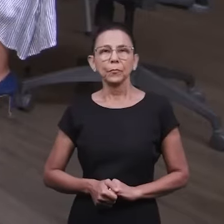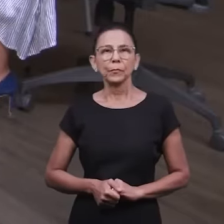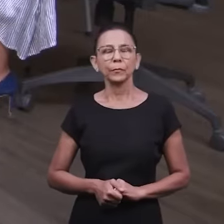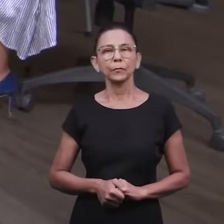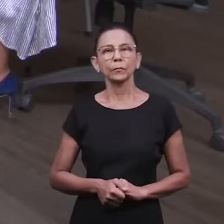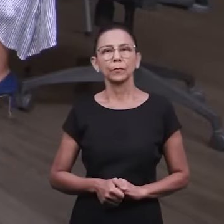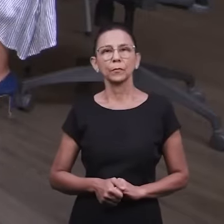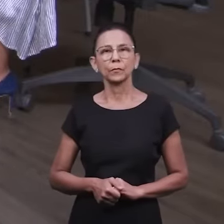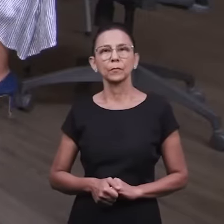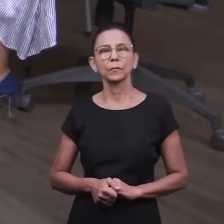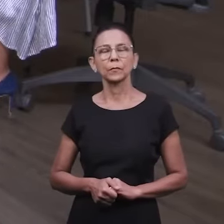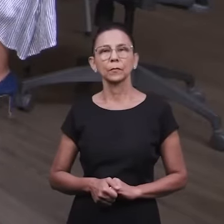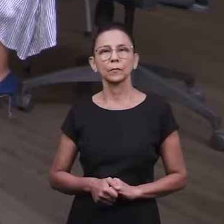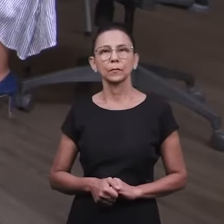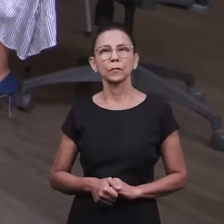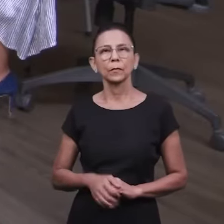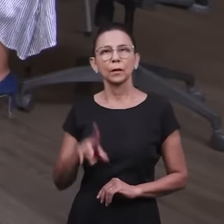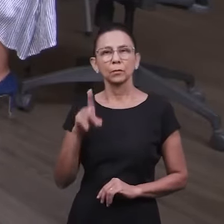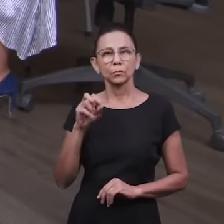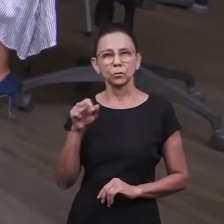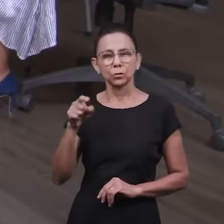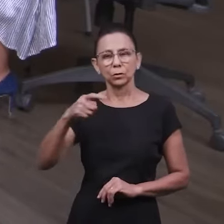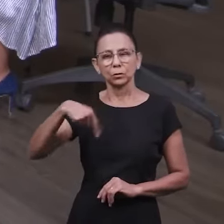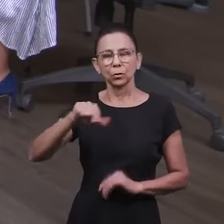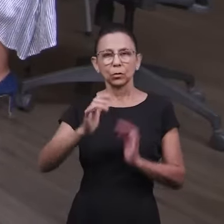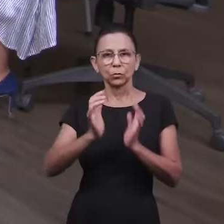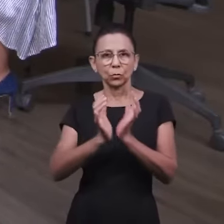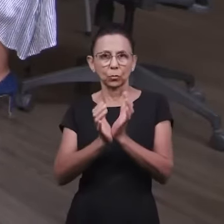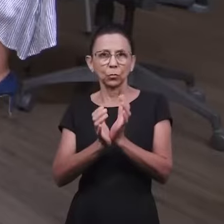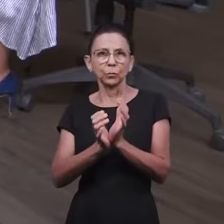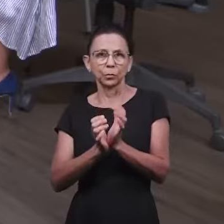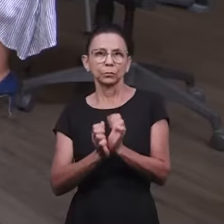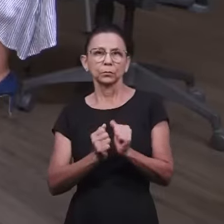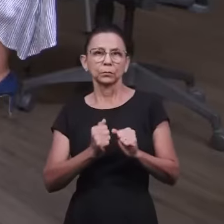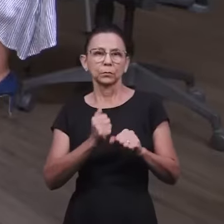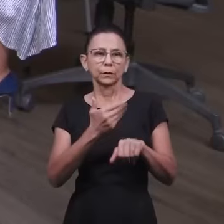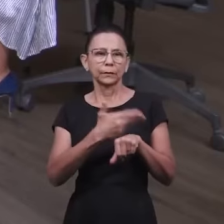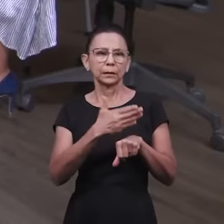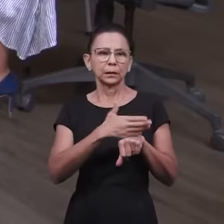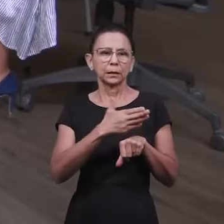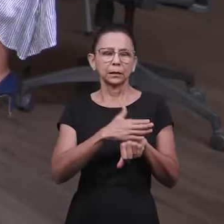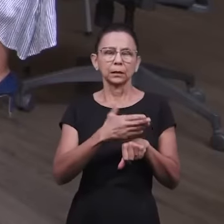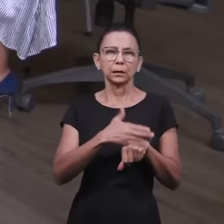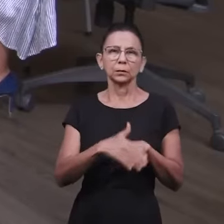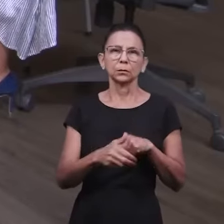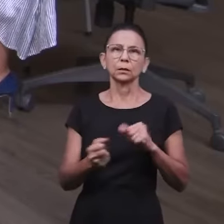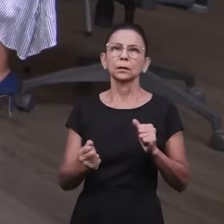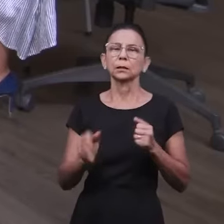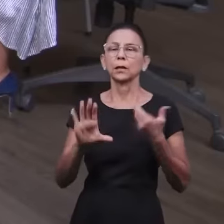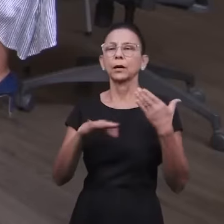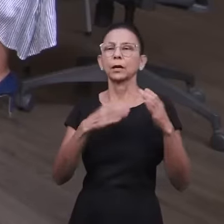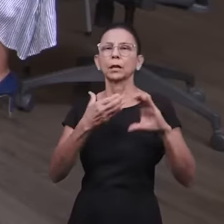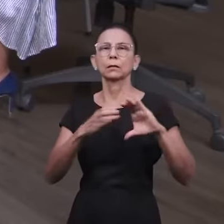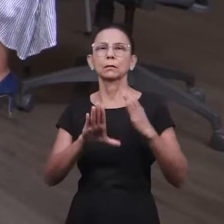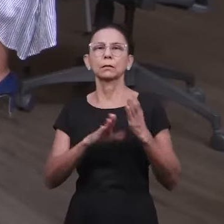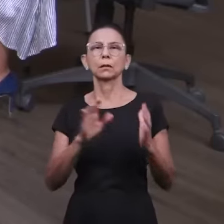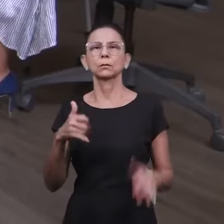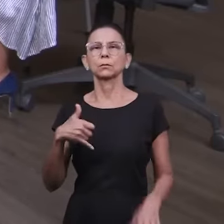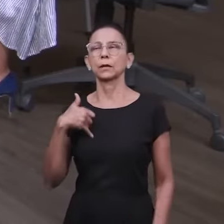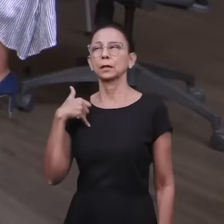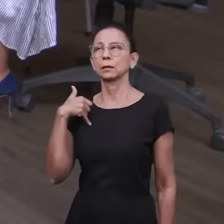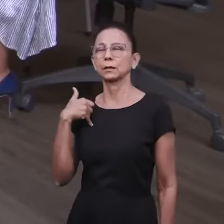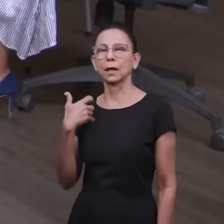era isso? Quando os irmãos estavam tocando, foi um dia muito especial. O grupo estava cantando com o coração muito cheio. E ele